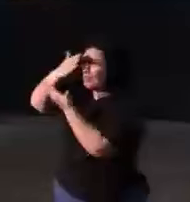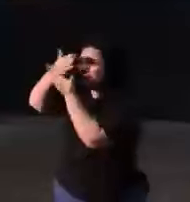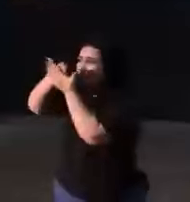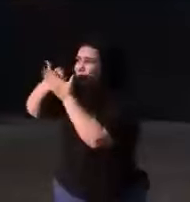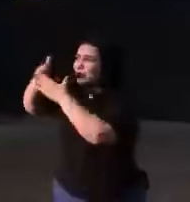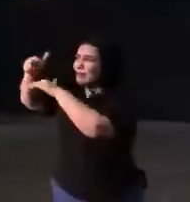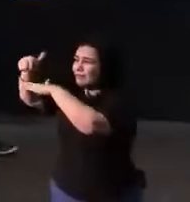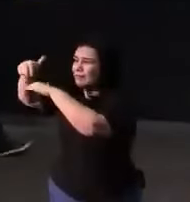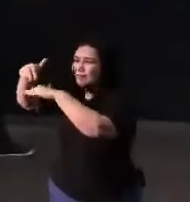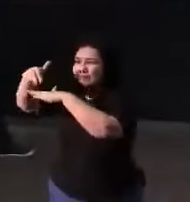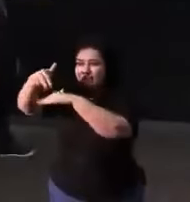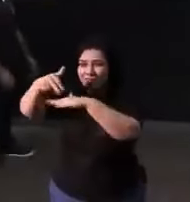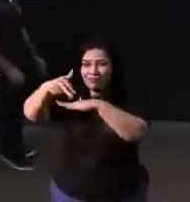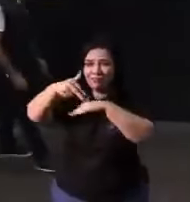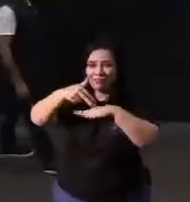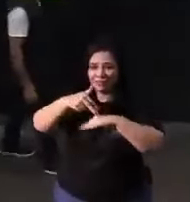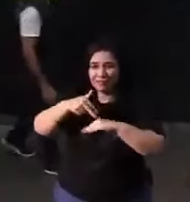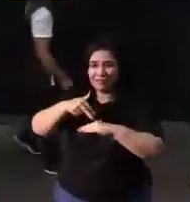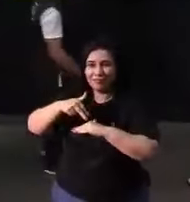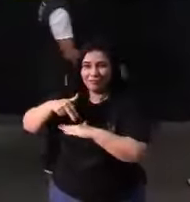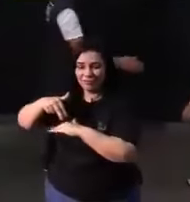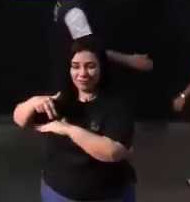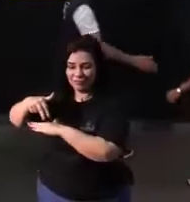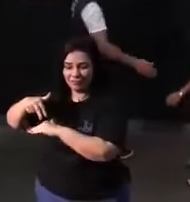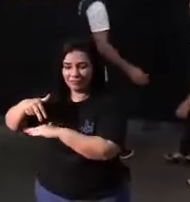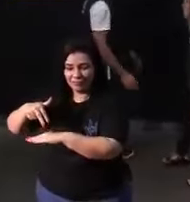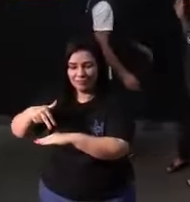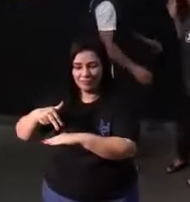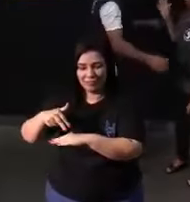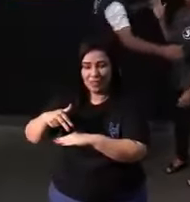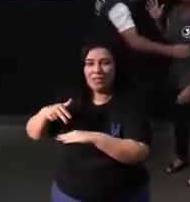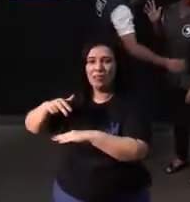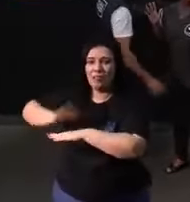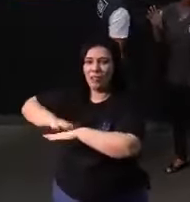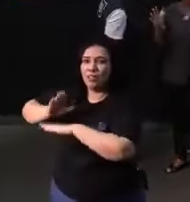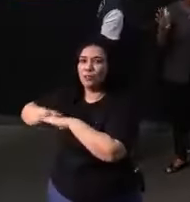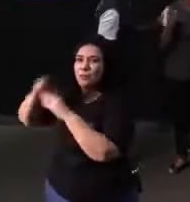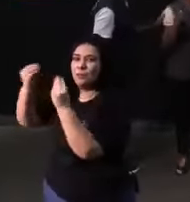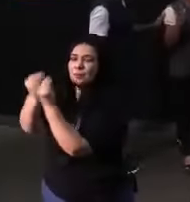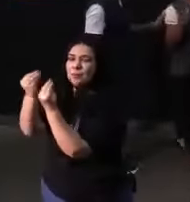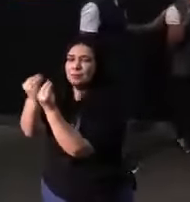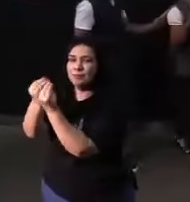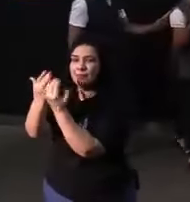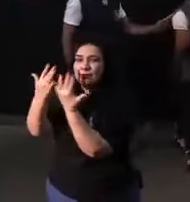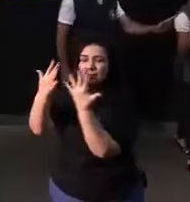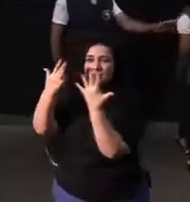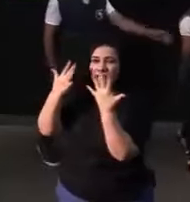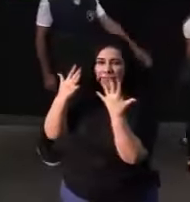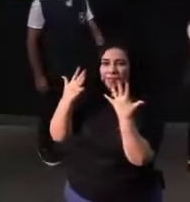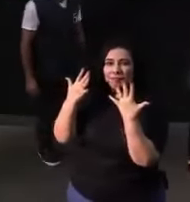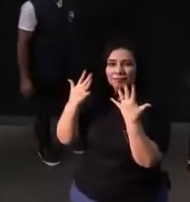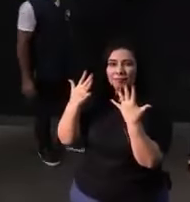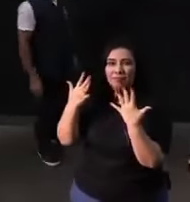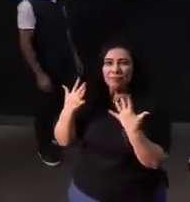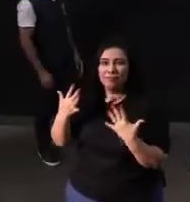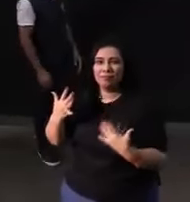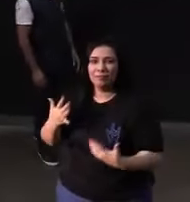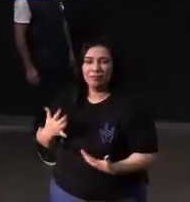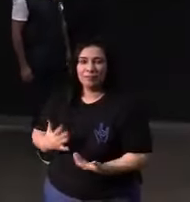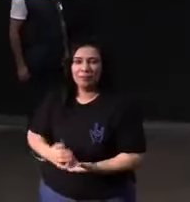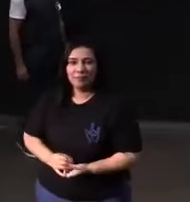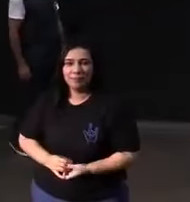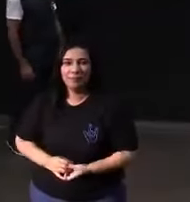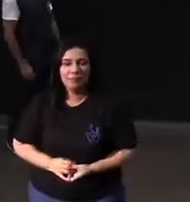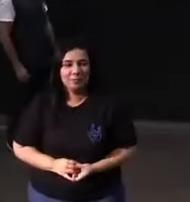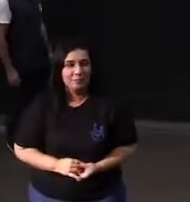Confia, Ele vem. E faz. E faz um milagre. Tenha coragem.